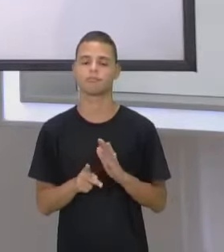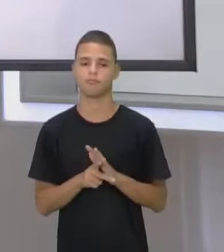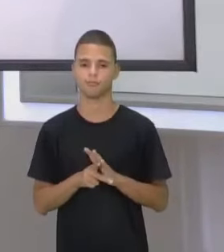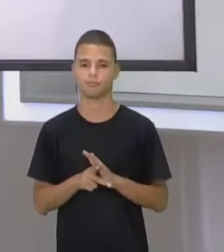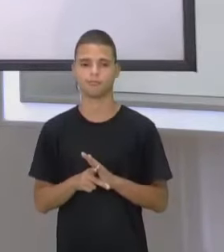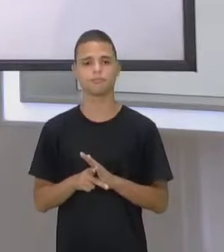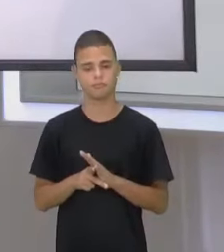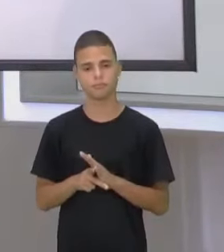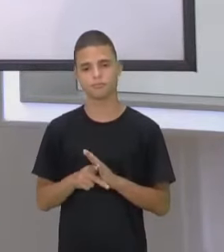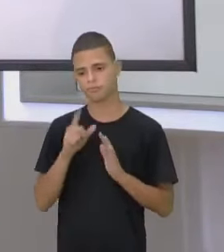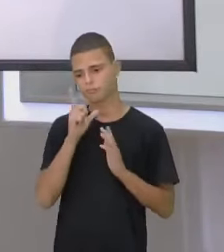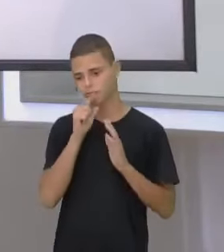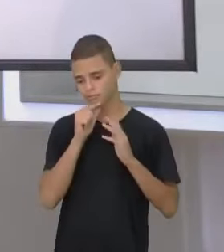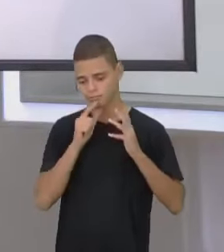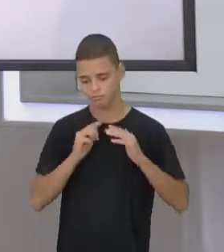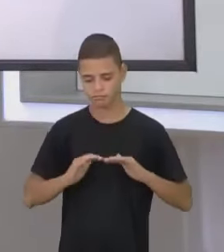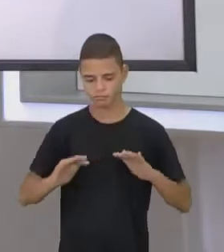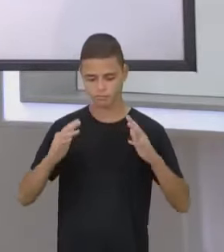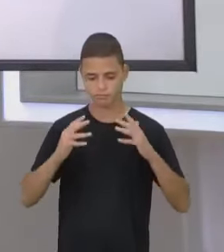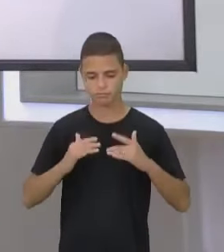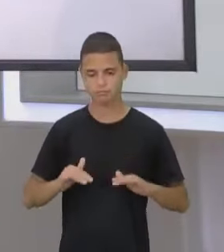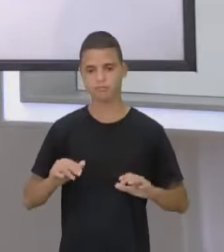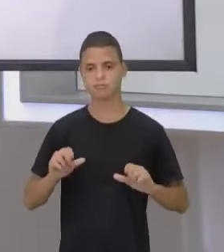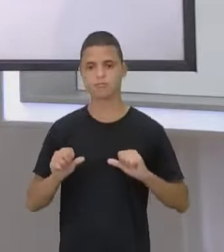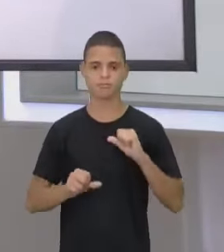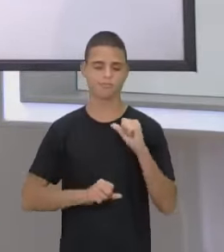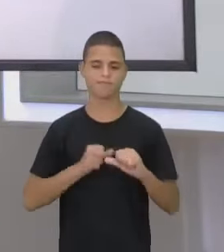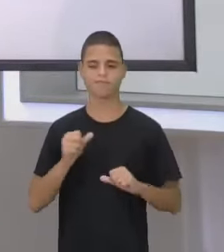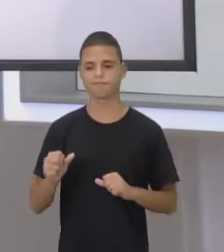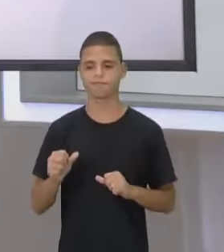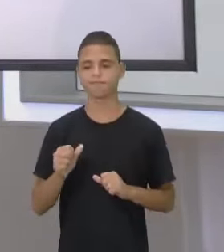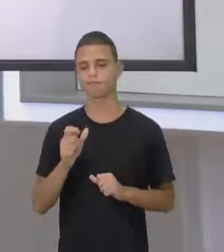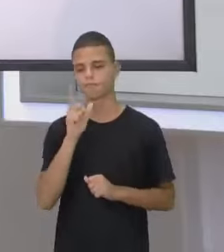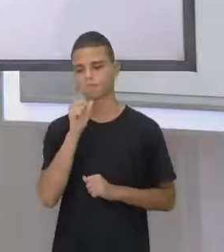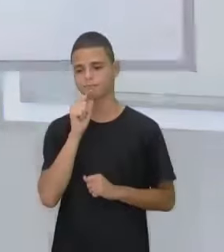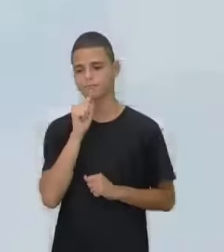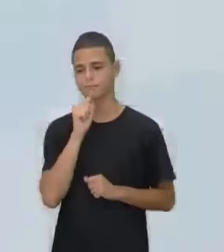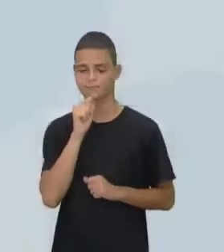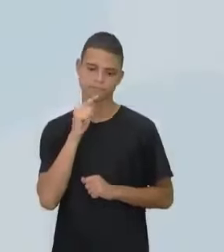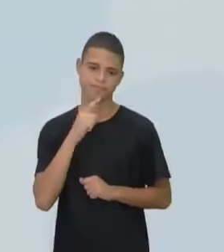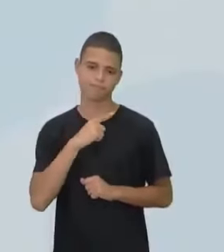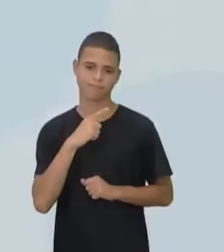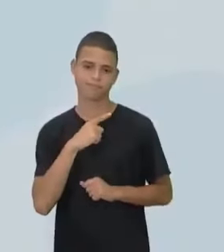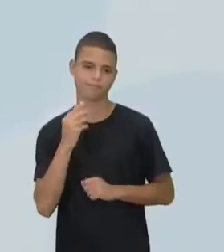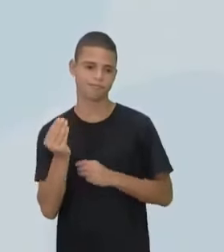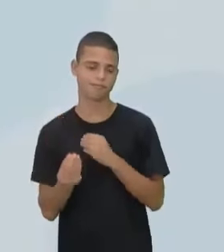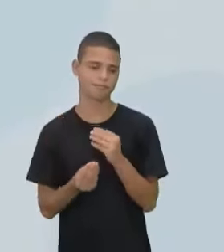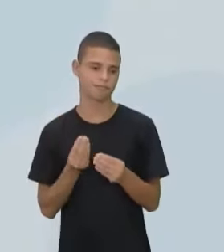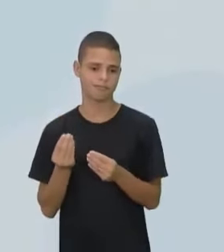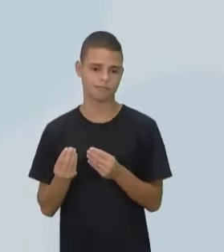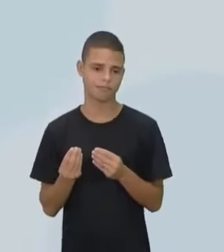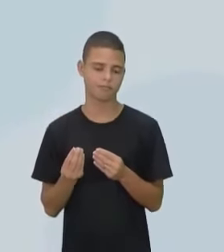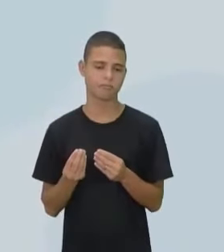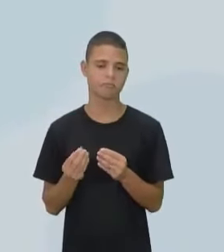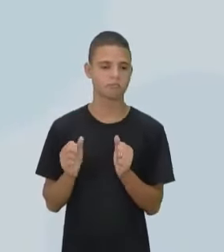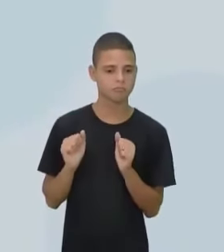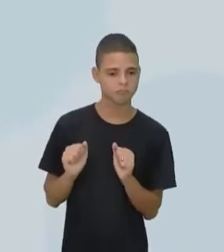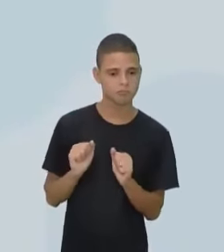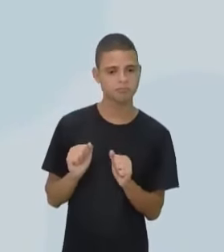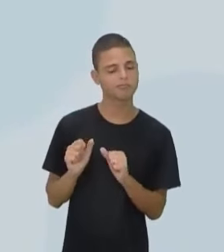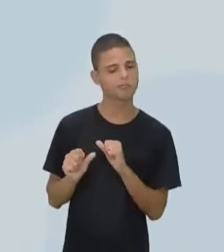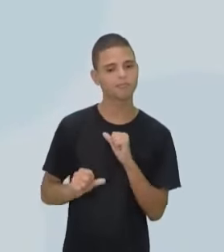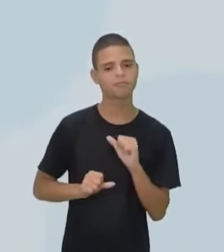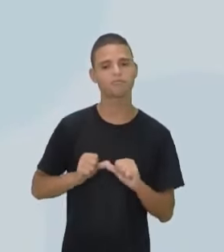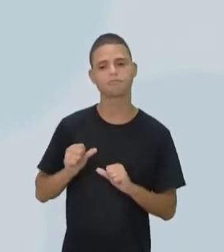d'água? Alterando a quantidade de água que chega no canal, né? E ela vai chegar de que forma? Né? Ela pode ser alterada